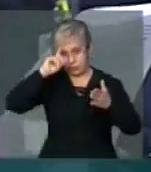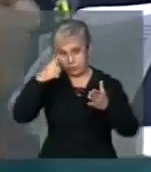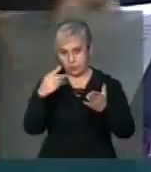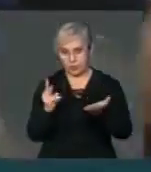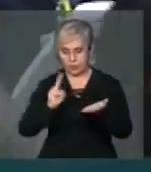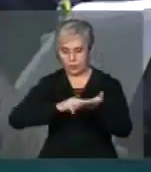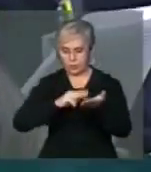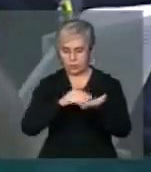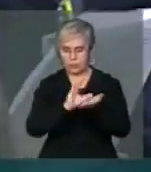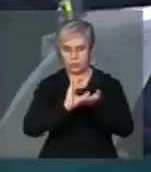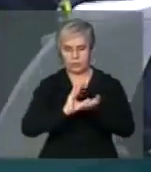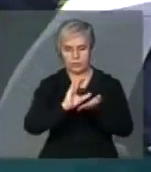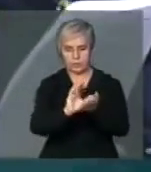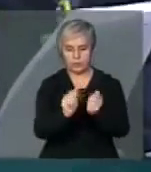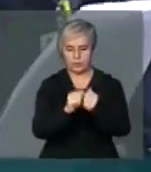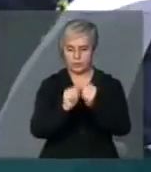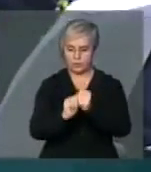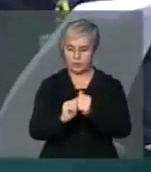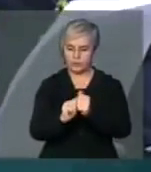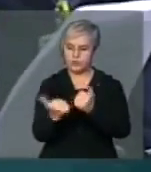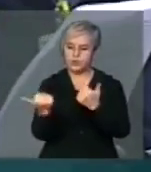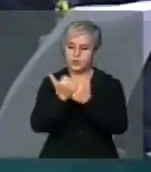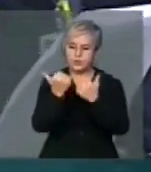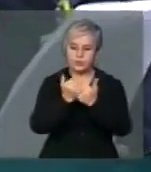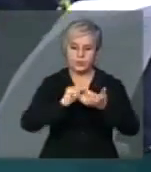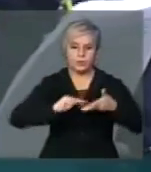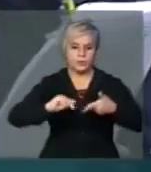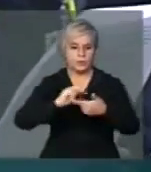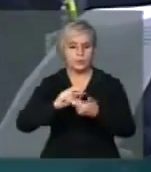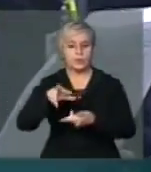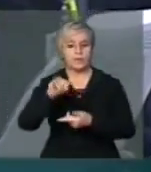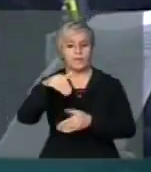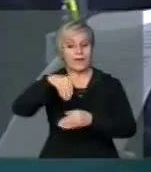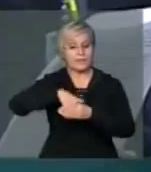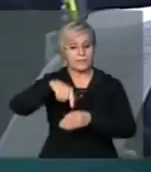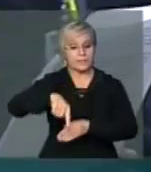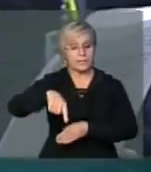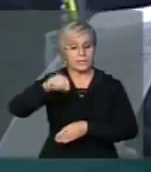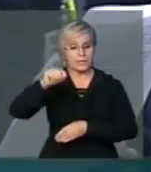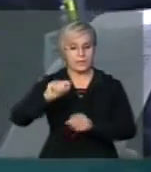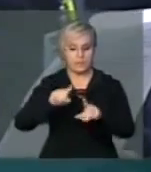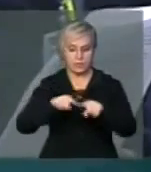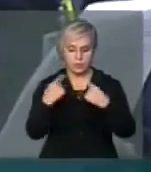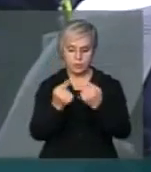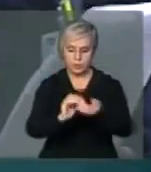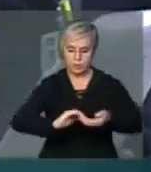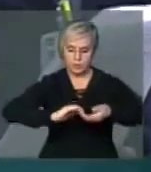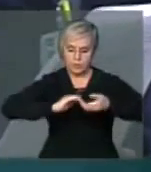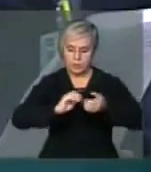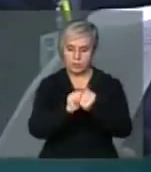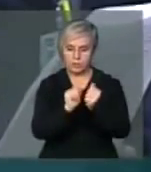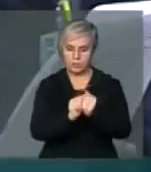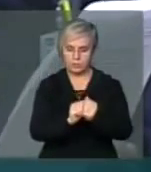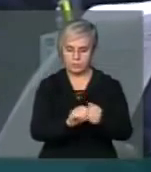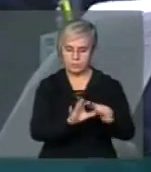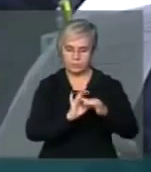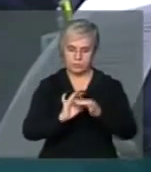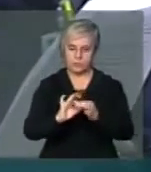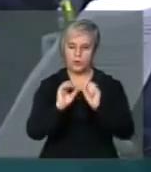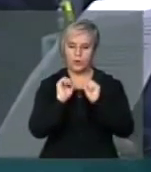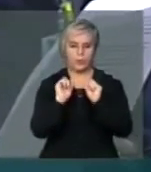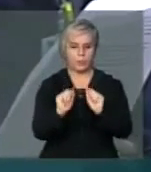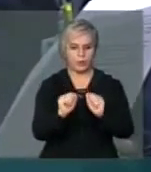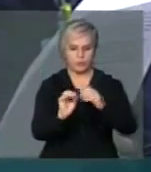do Conselho e seus respectivos suplentes serão eleitos em sessão conjunta do Congresso Nacional, podendo